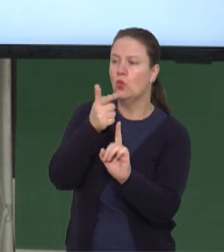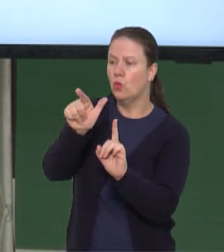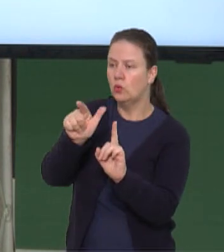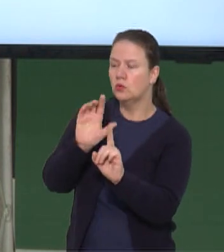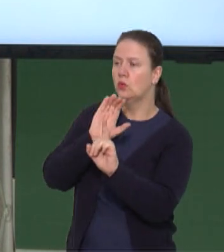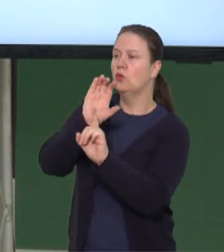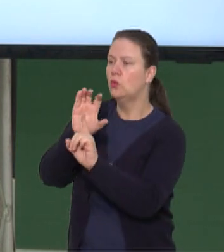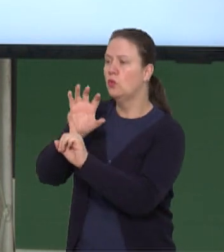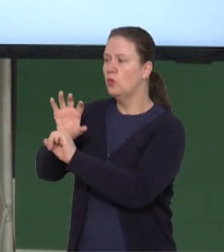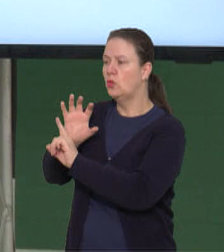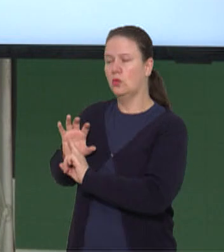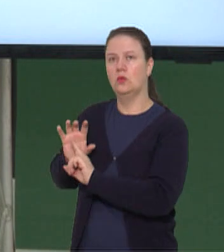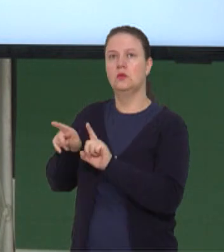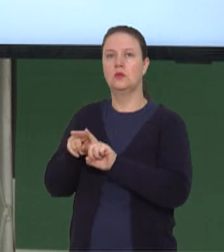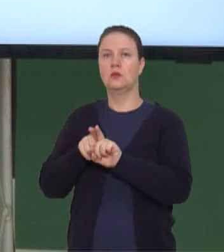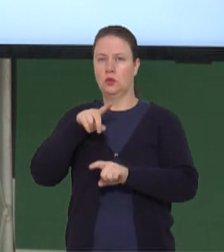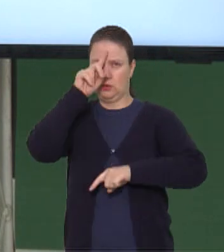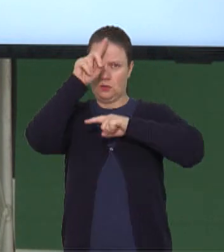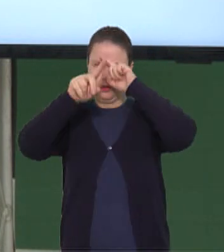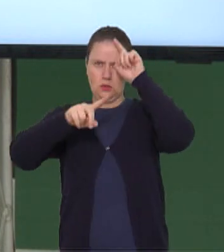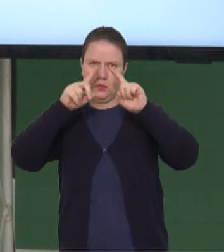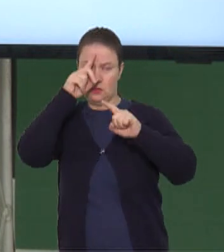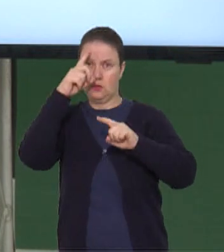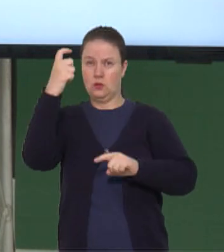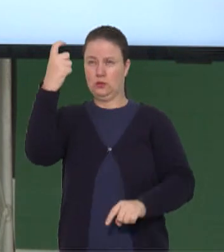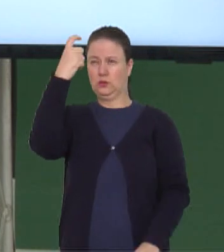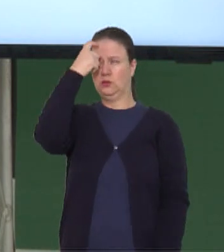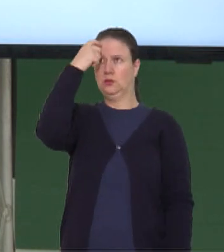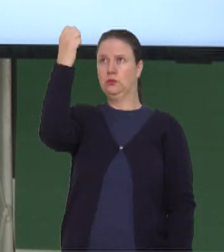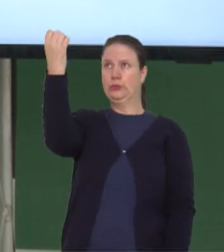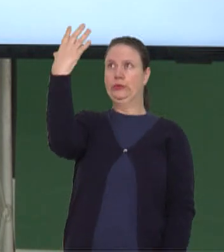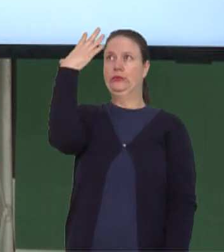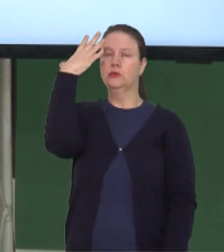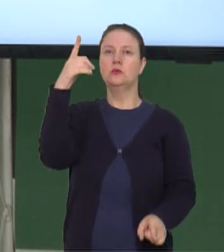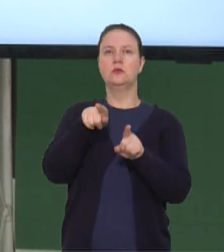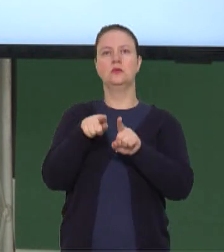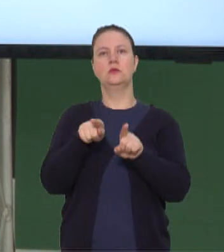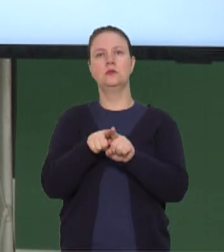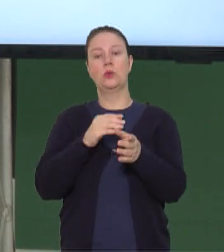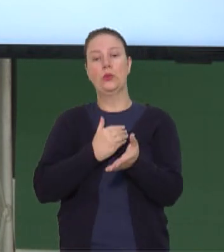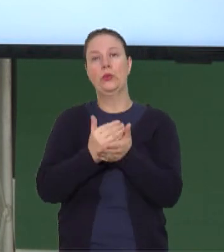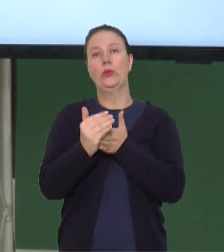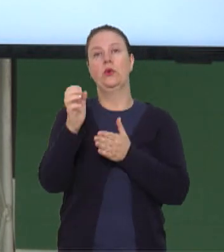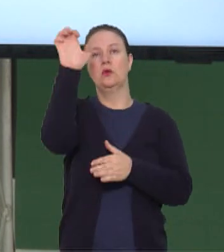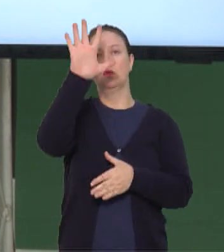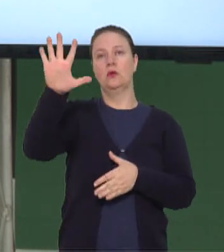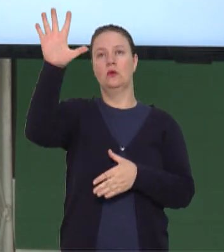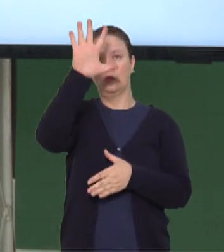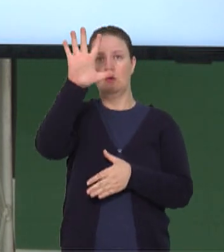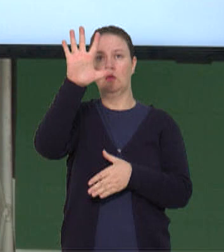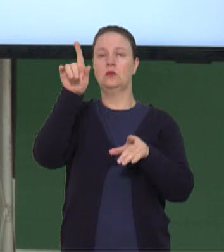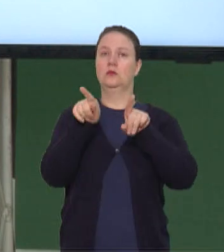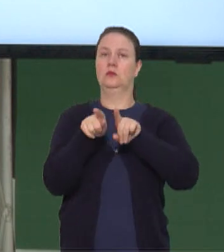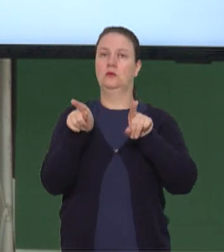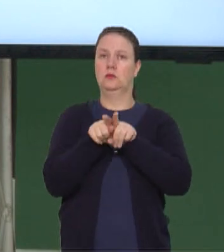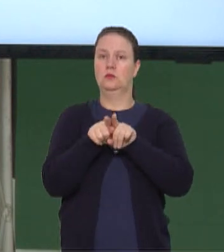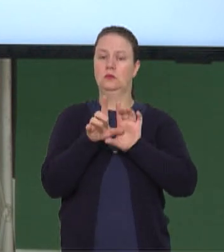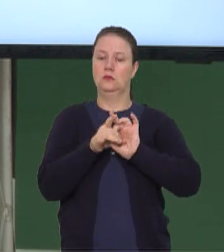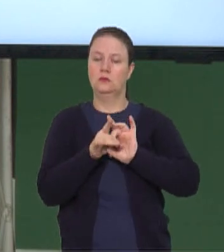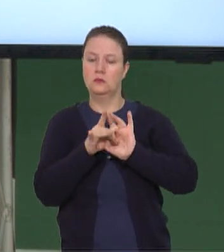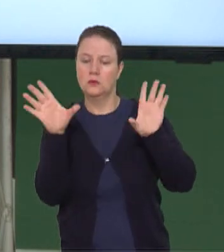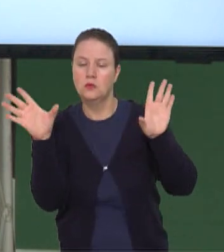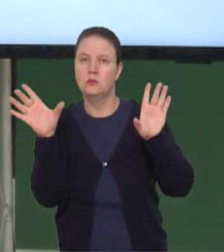E sempre eles vão partir dos ideários iluministas, que começaram lá na Europa, né? A questão da liberdade, ser